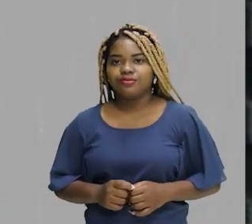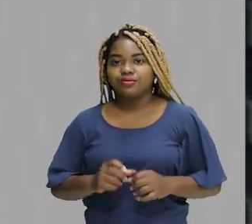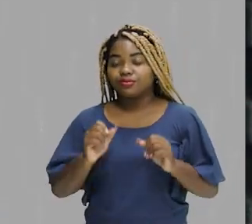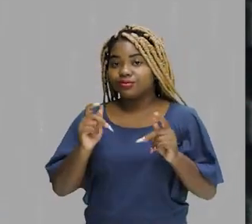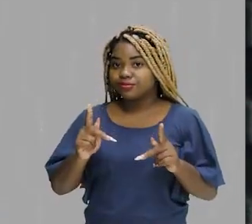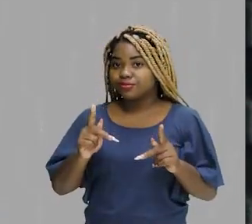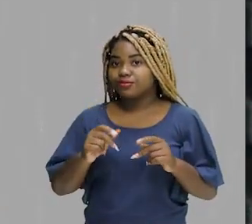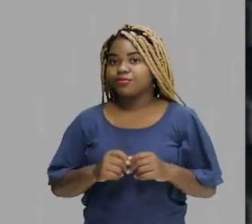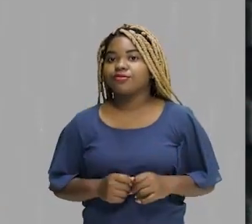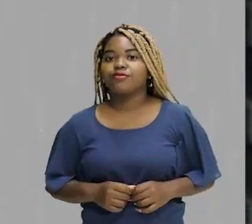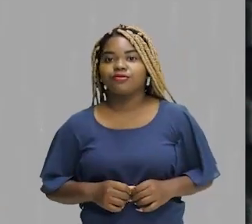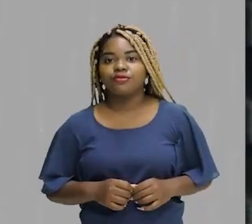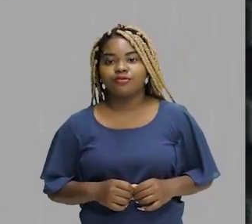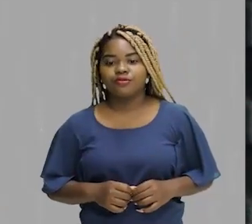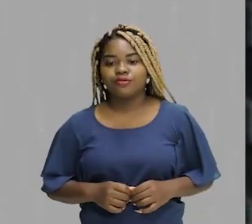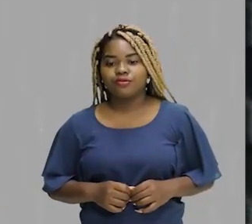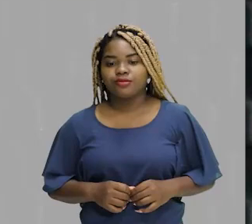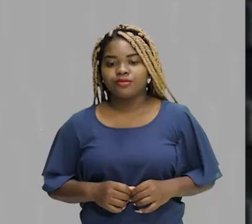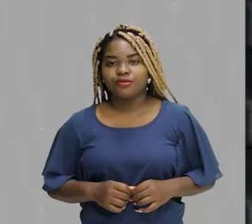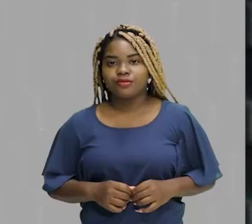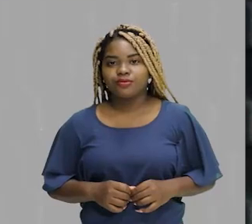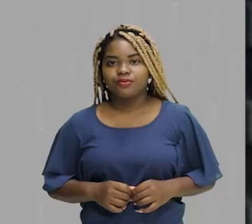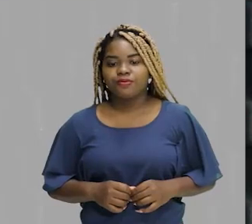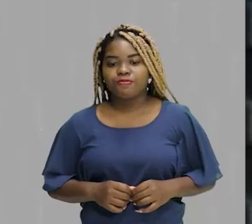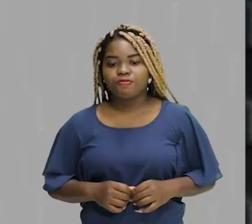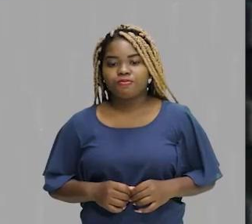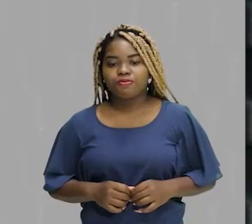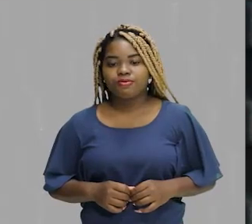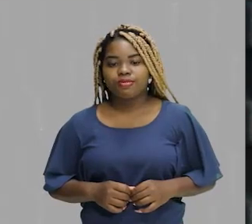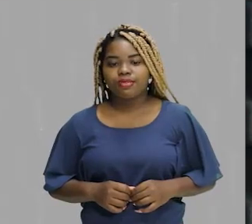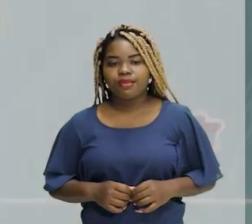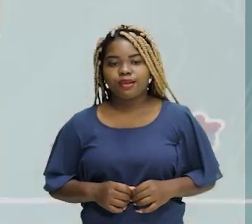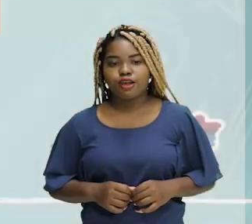A carga de um será o índice do outro. Show de bola?